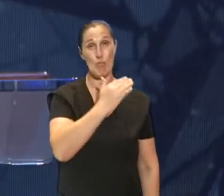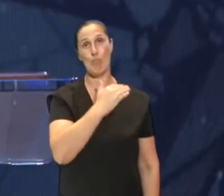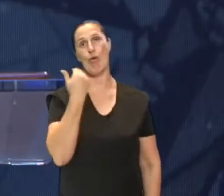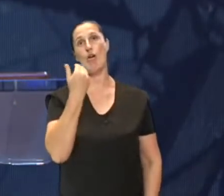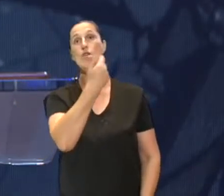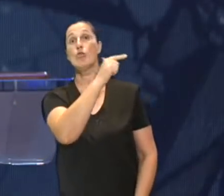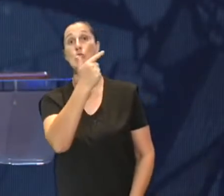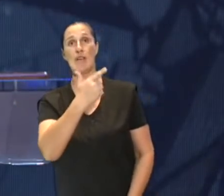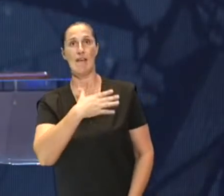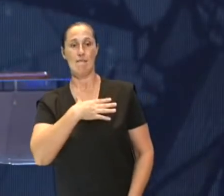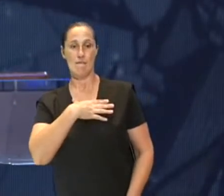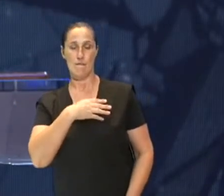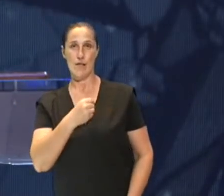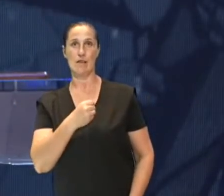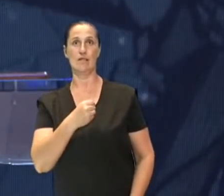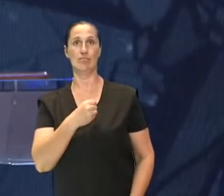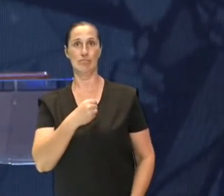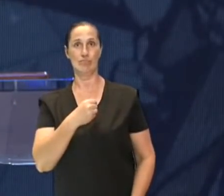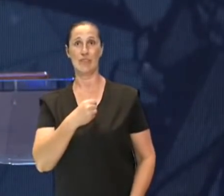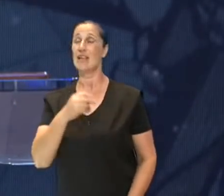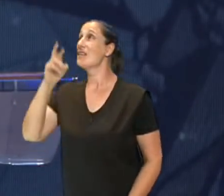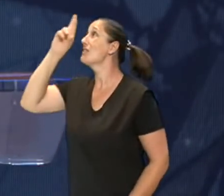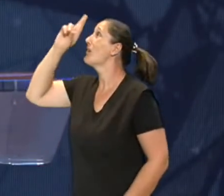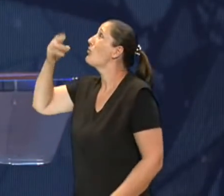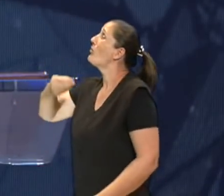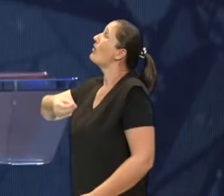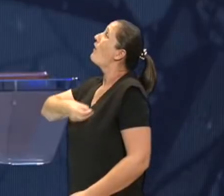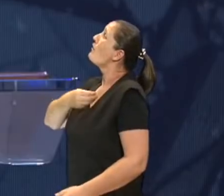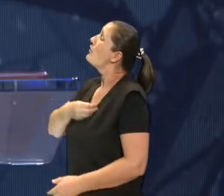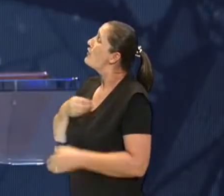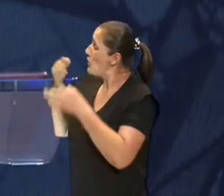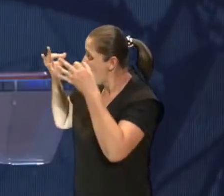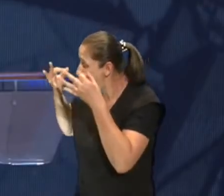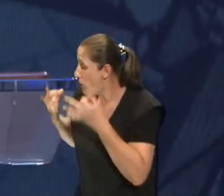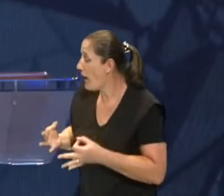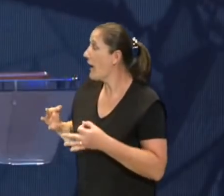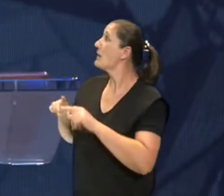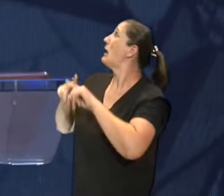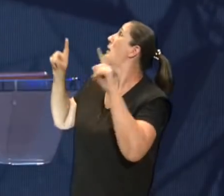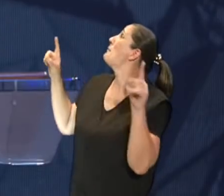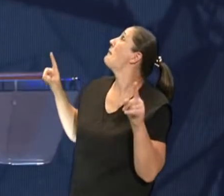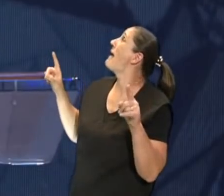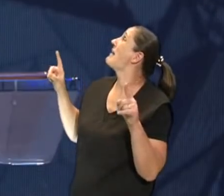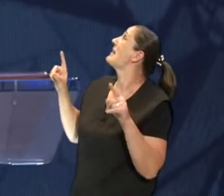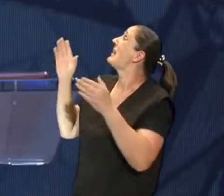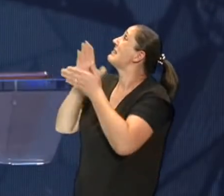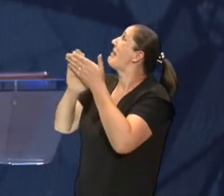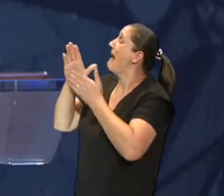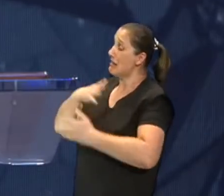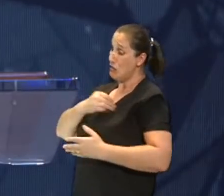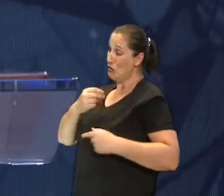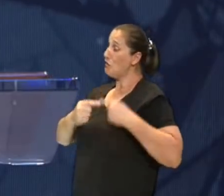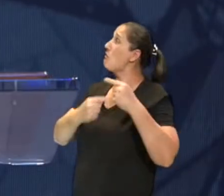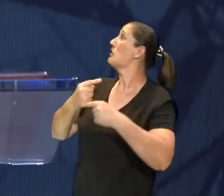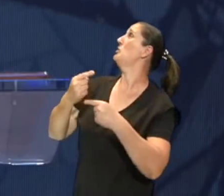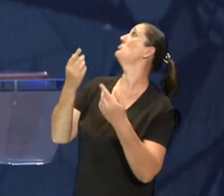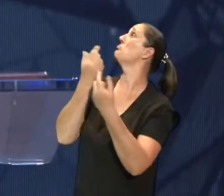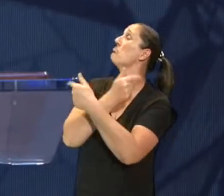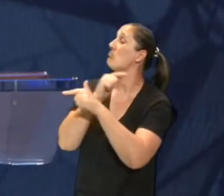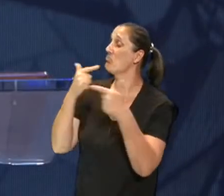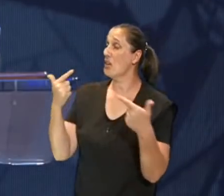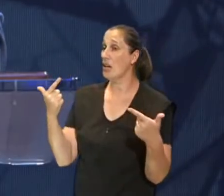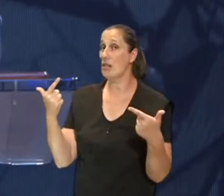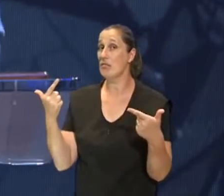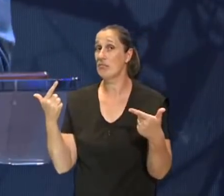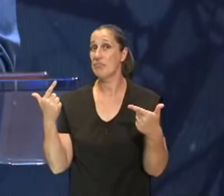eu tentei viver de uma maneira tão correta diante do Senhor, mas nem uma descendência eu pude deixar. E ele